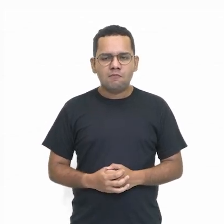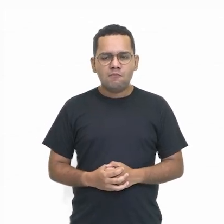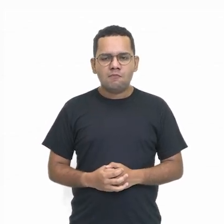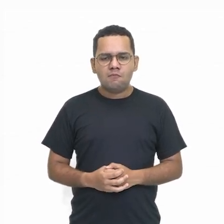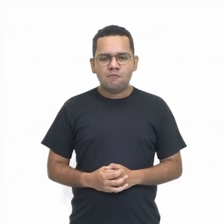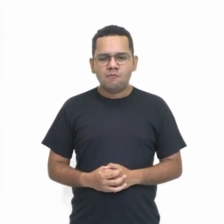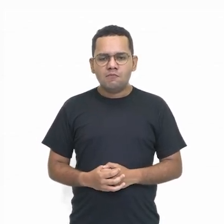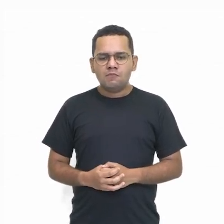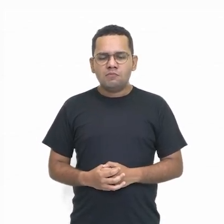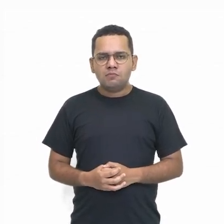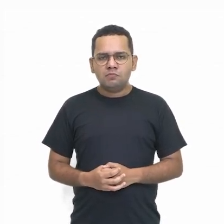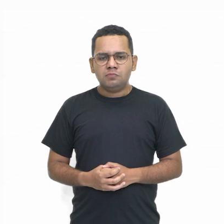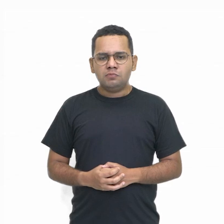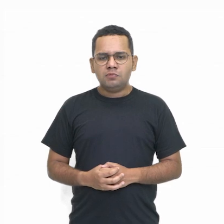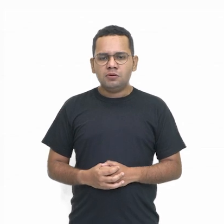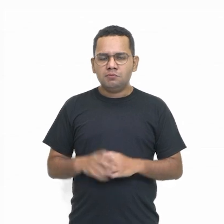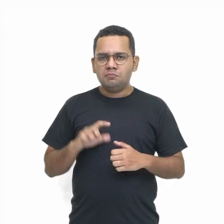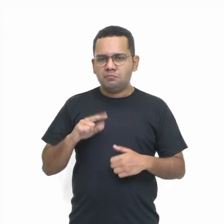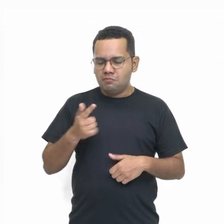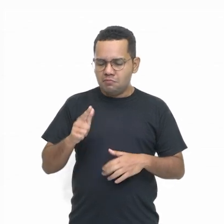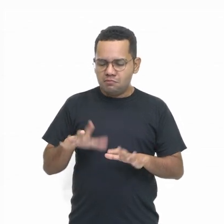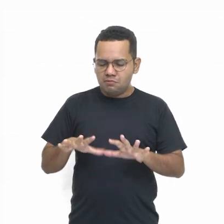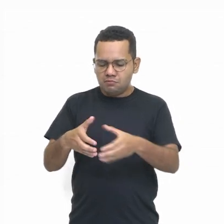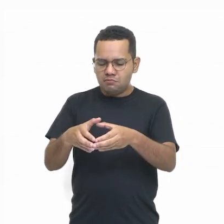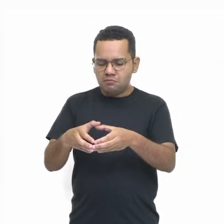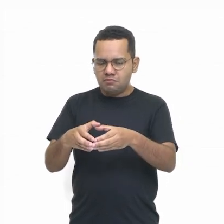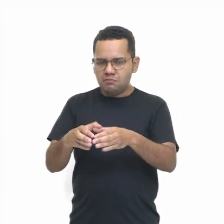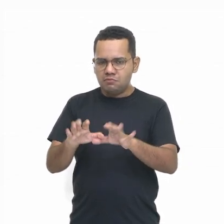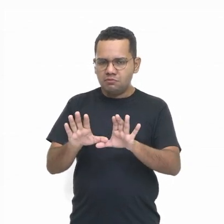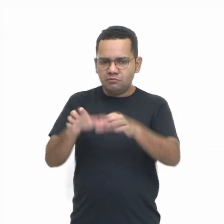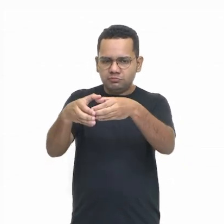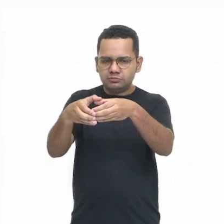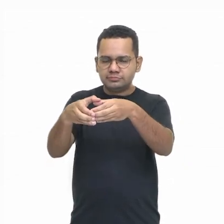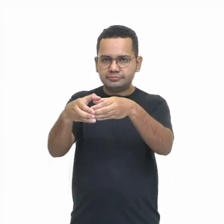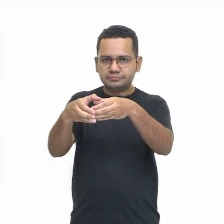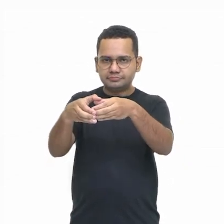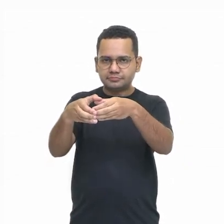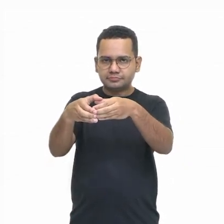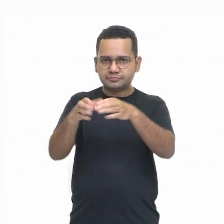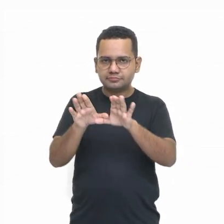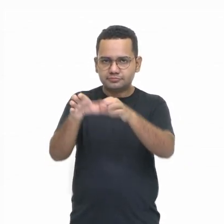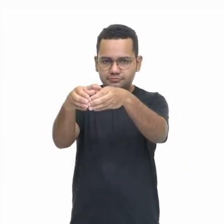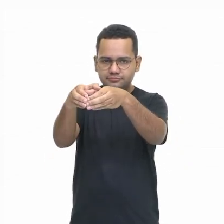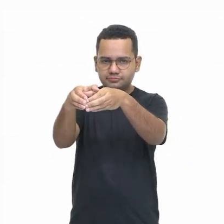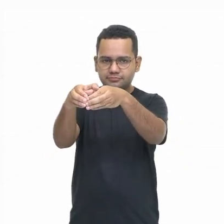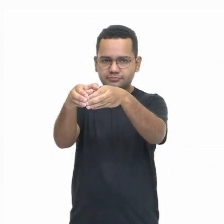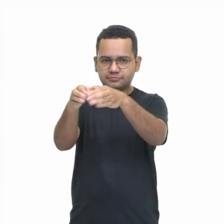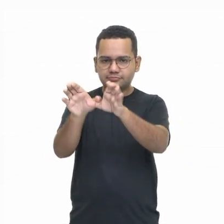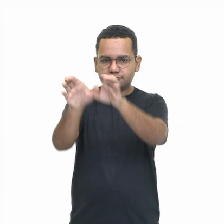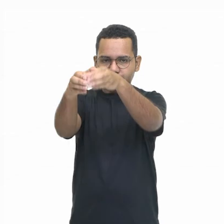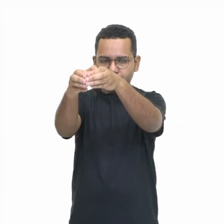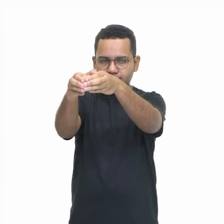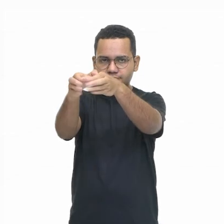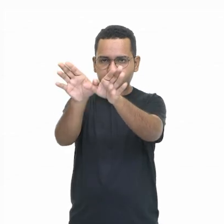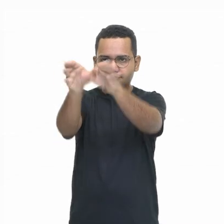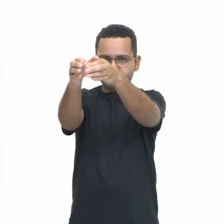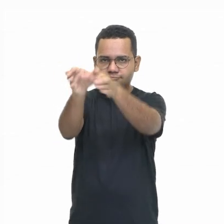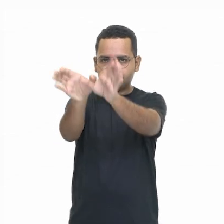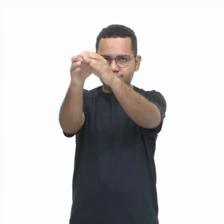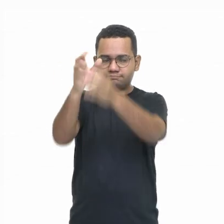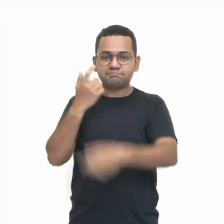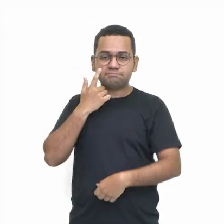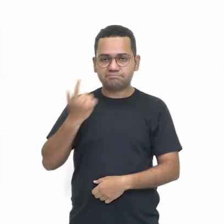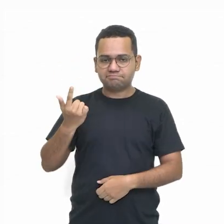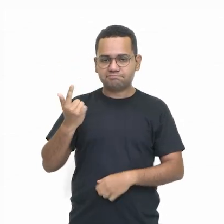E o grupo de espécie forma o gênero, o grupo de gênero forma a família, o grupo de família forma a ordem, o grupo de ordem forma a